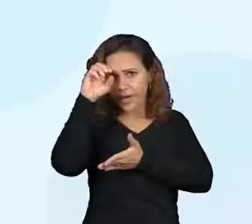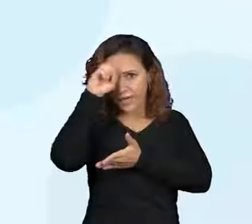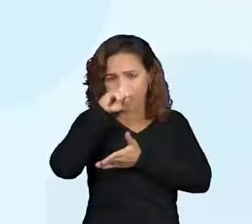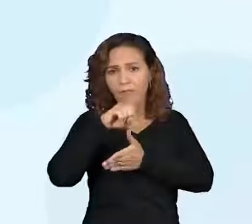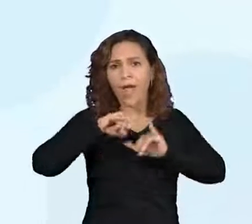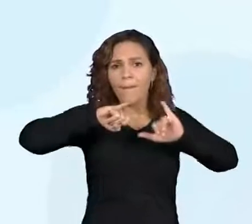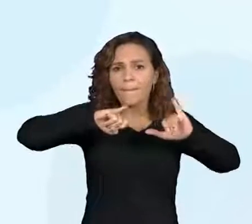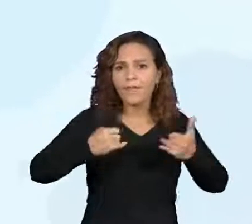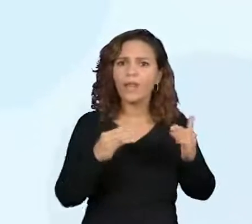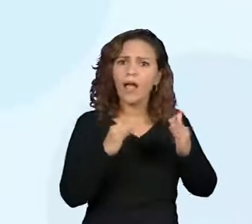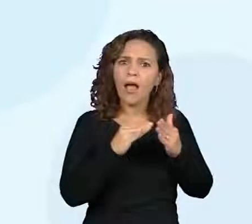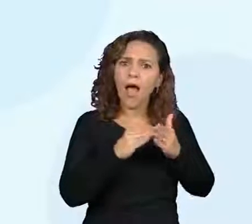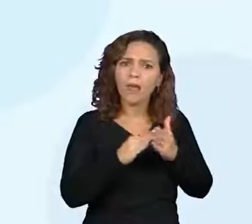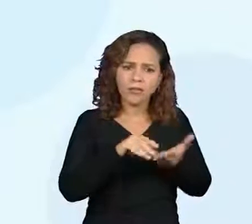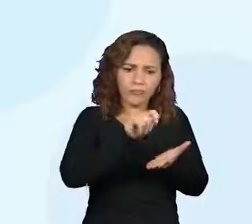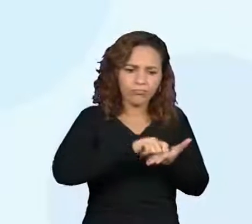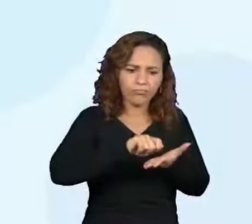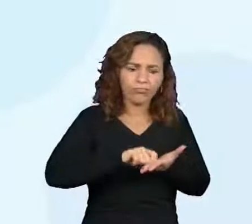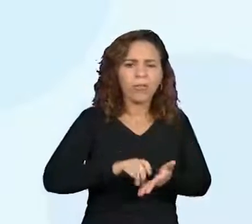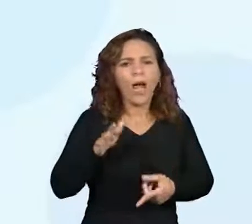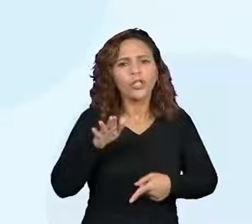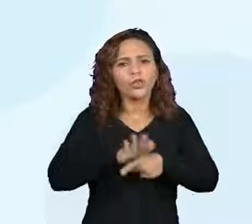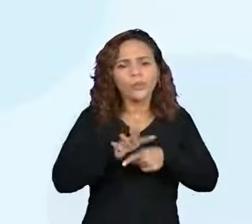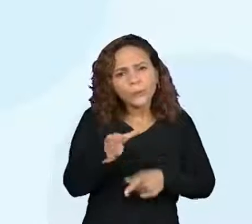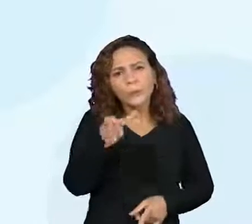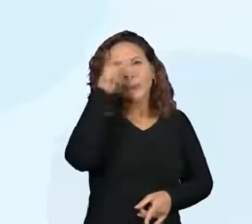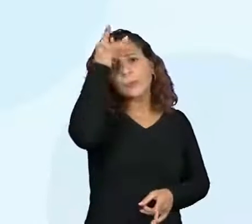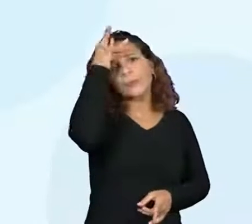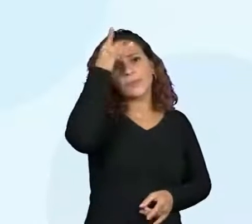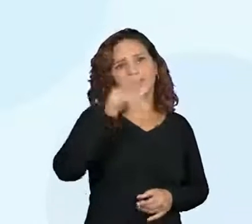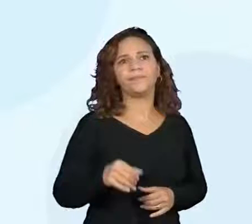que fala e o outro personagem responde.